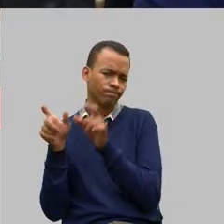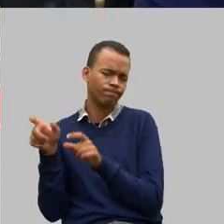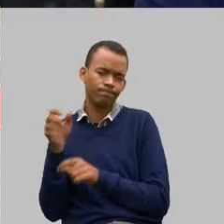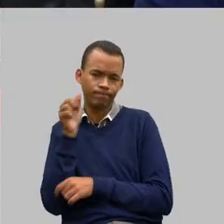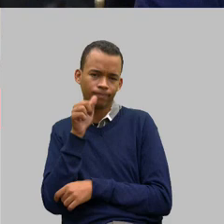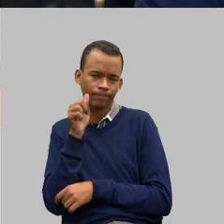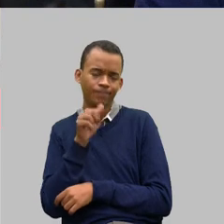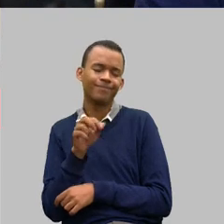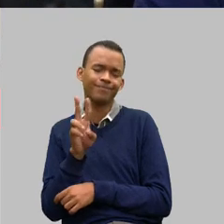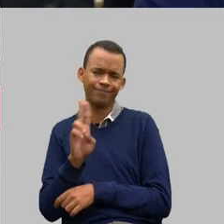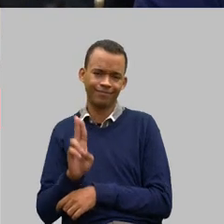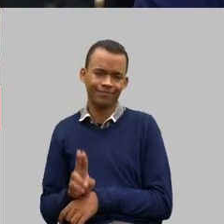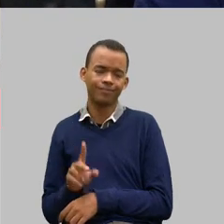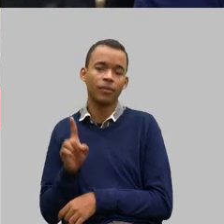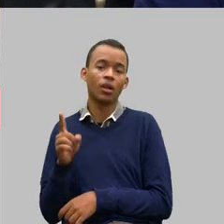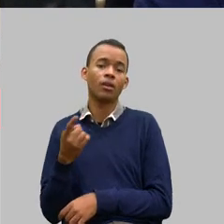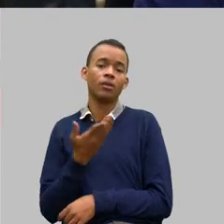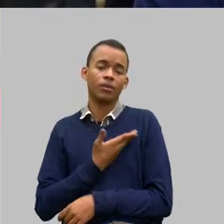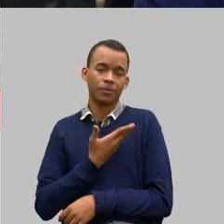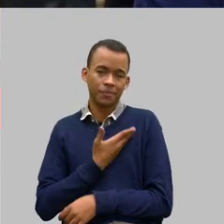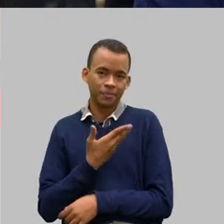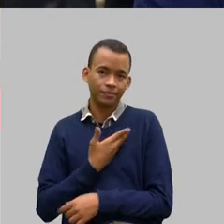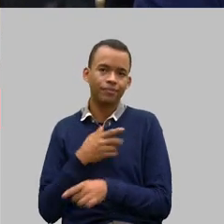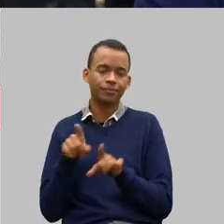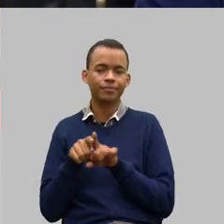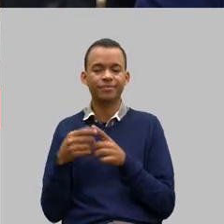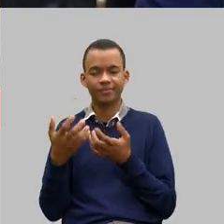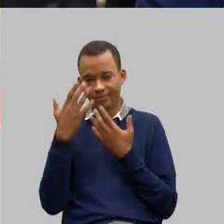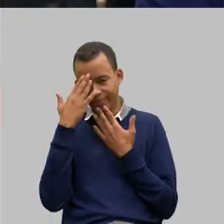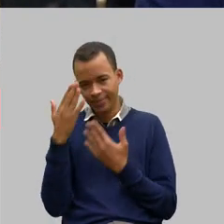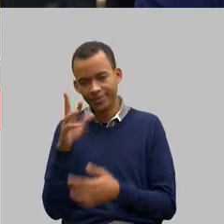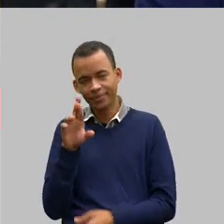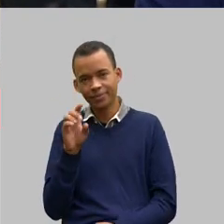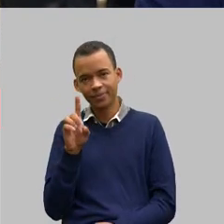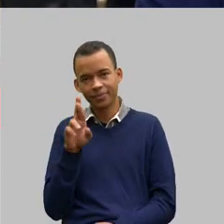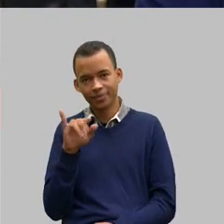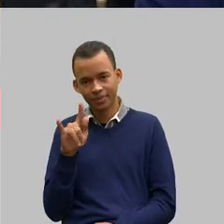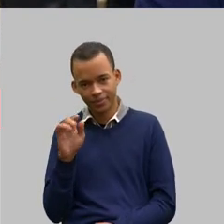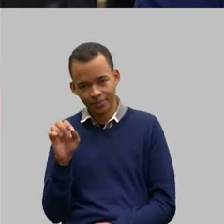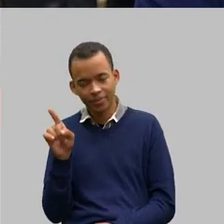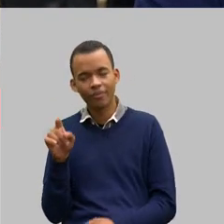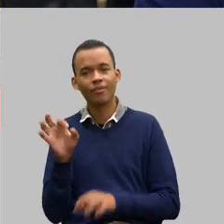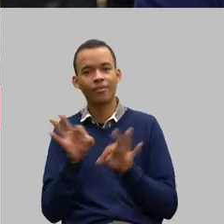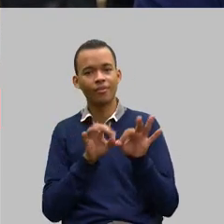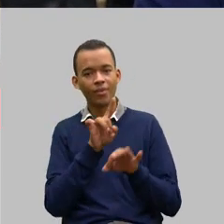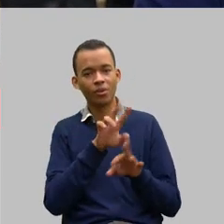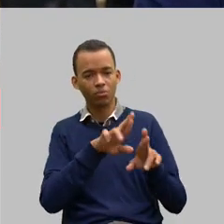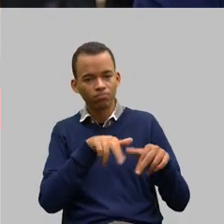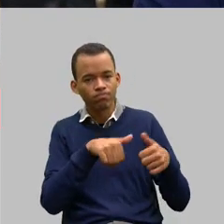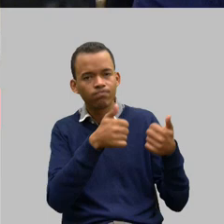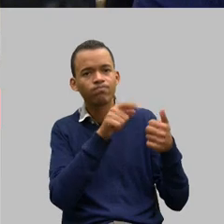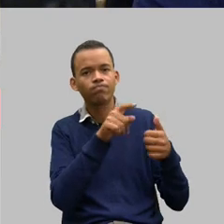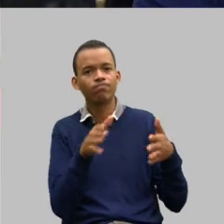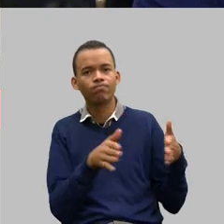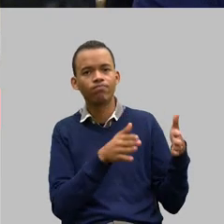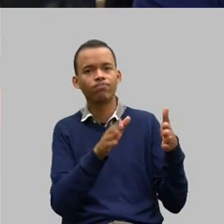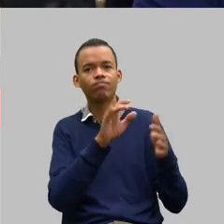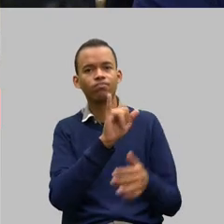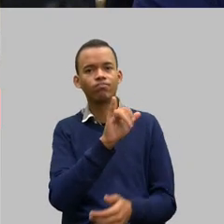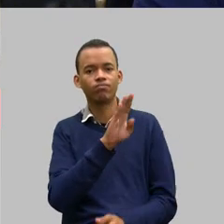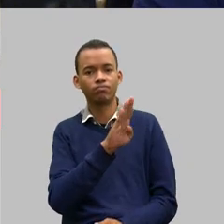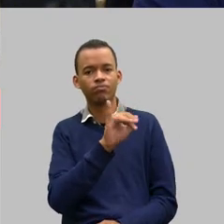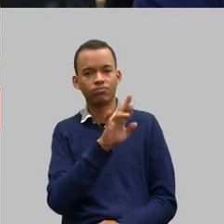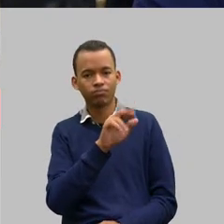todos os amigos agradecer vi Rodrigo pela já pela recuperação Total lá da estrada de Ibira